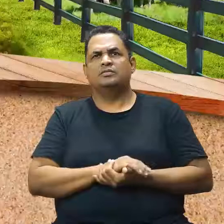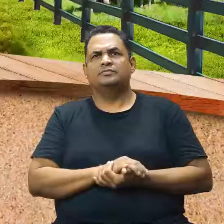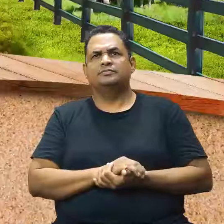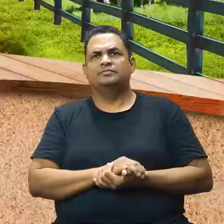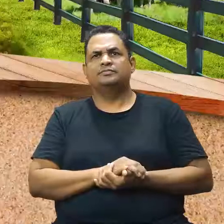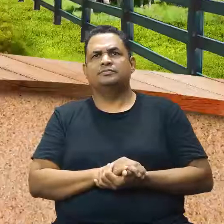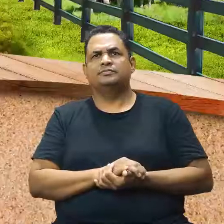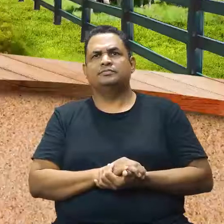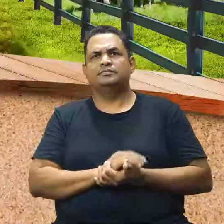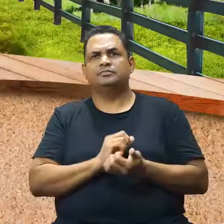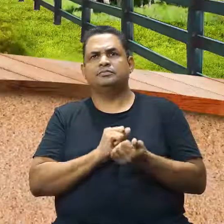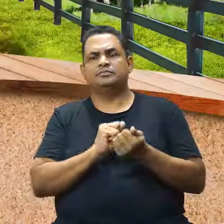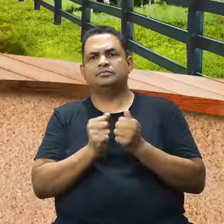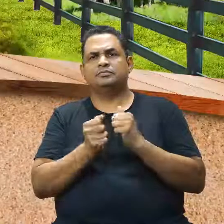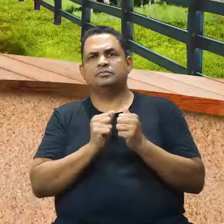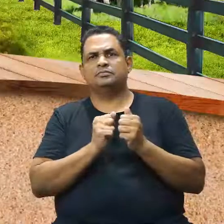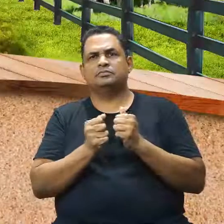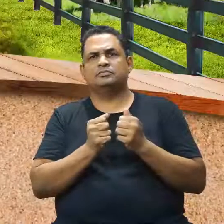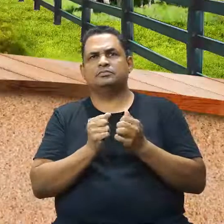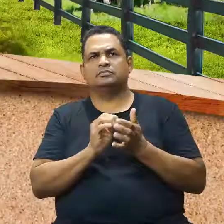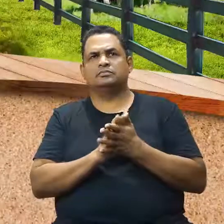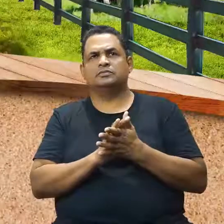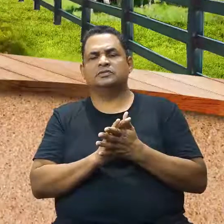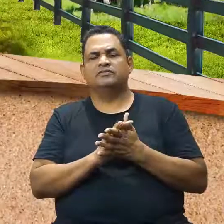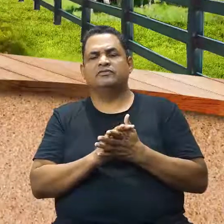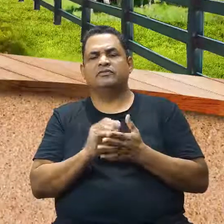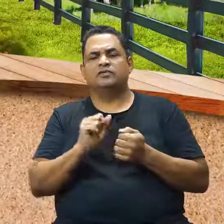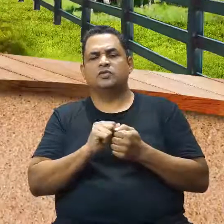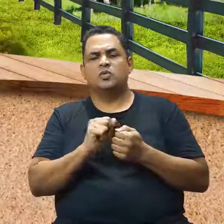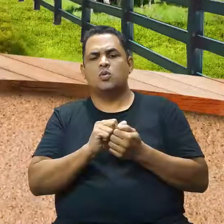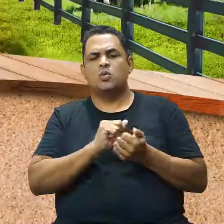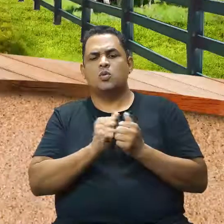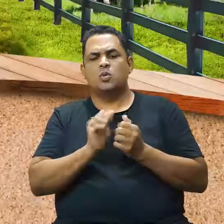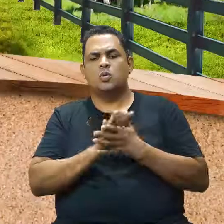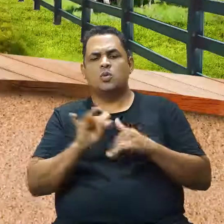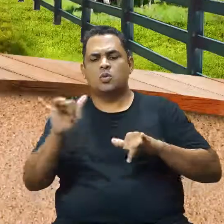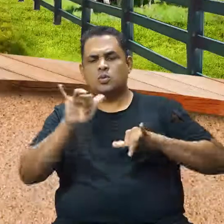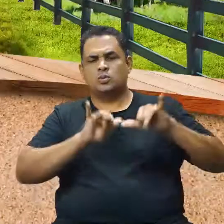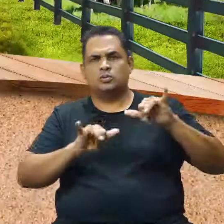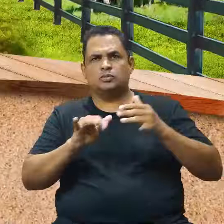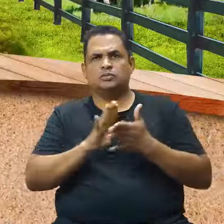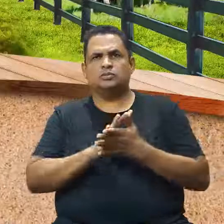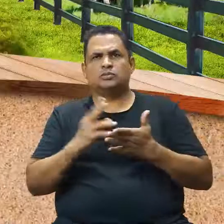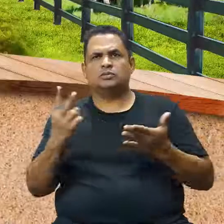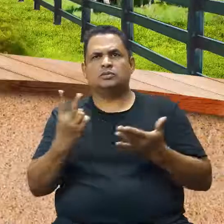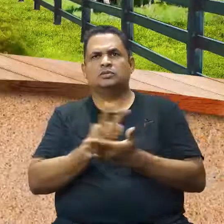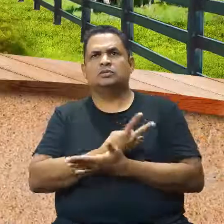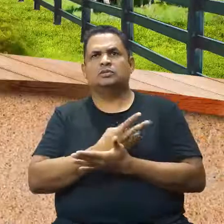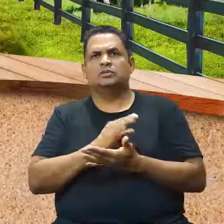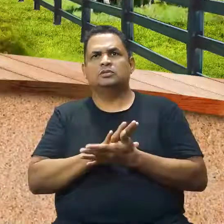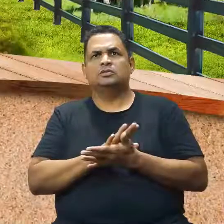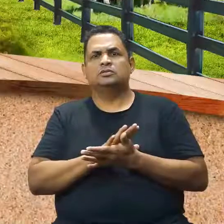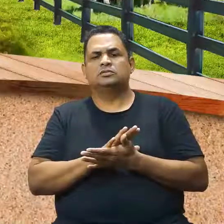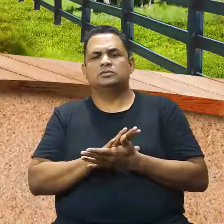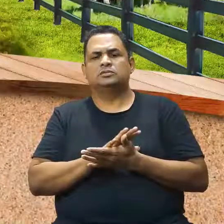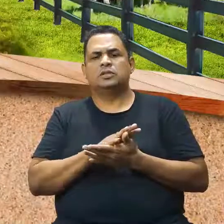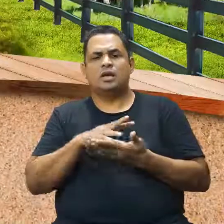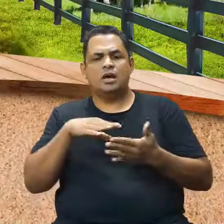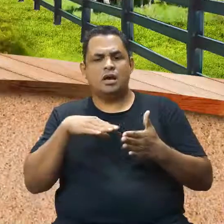Isso é uma forma de controle. A gente fala químico porque é uma isca que vai fazer com que ocorra o